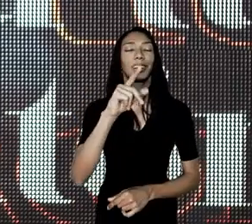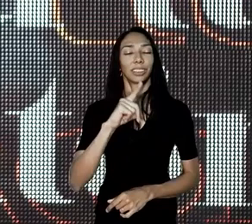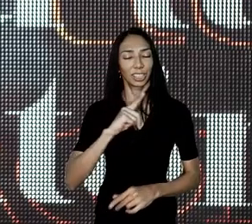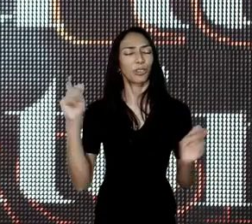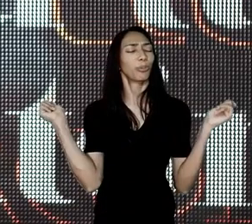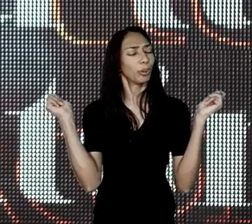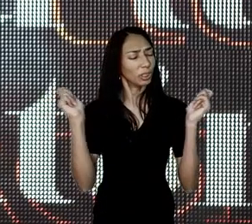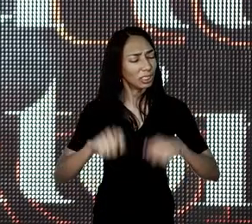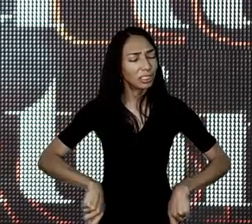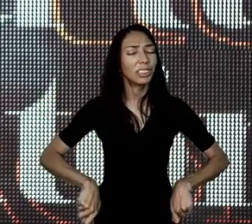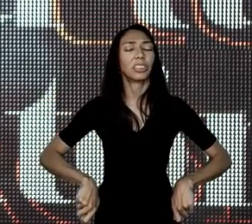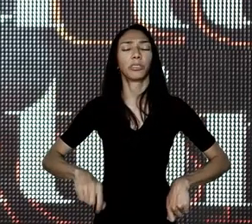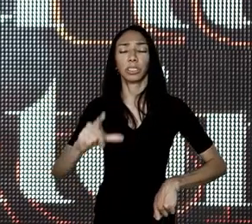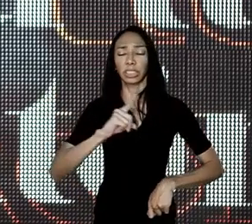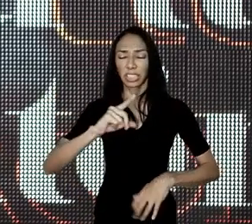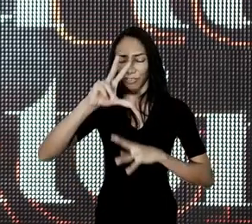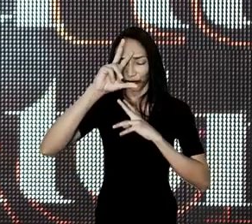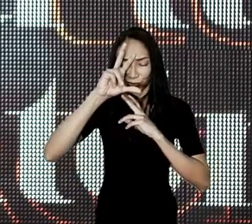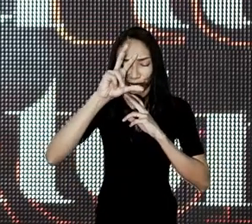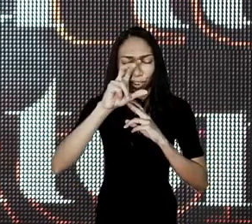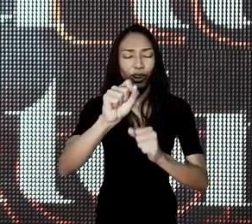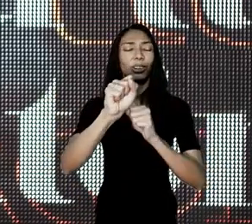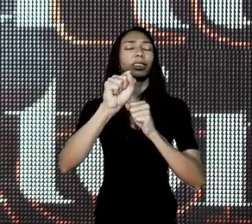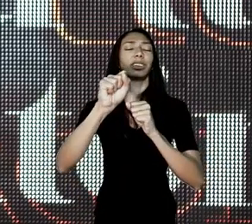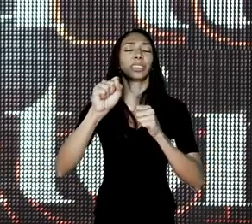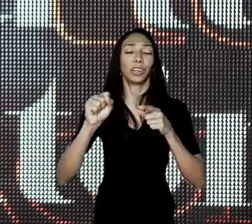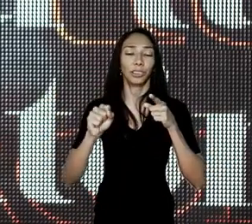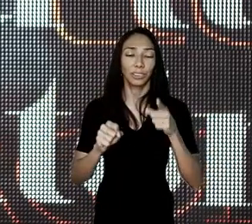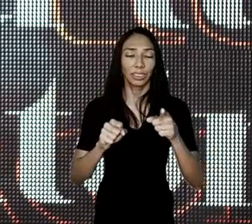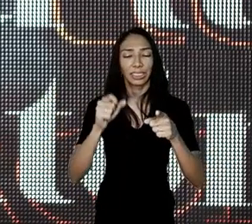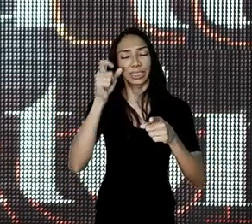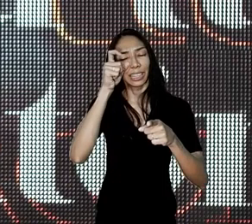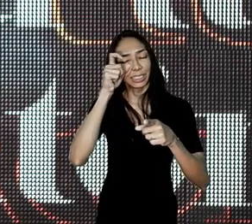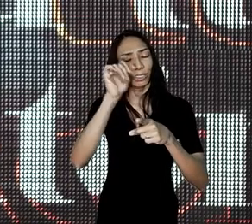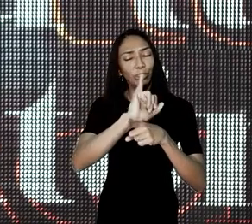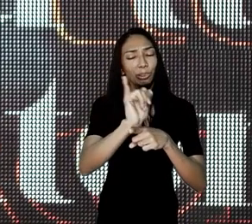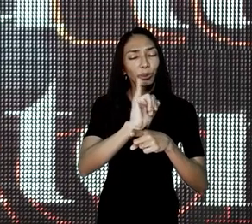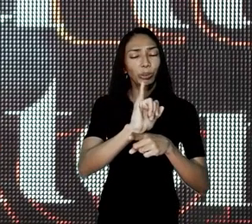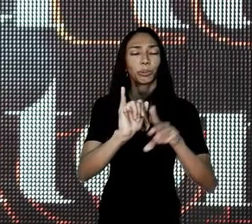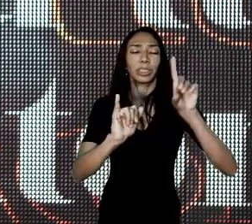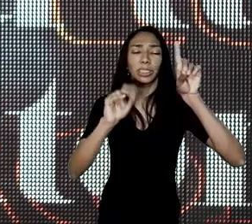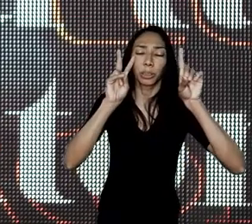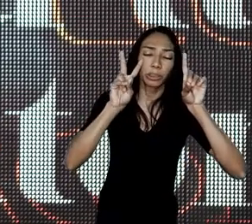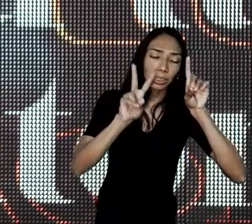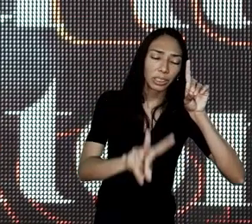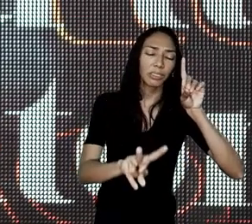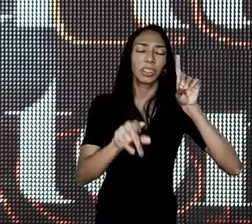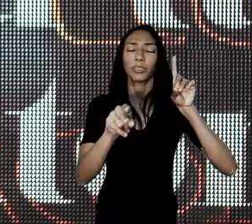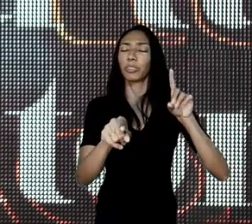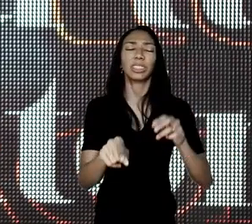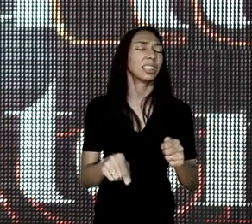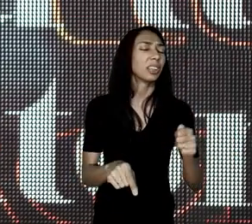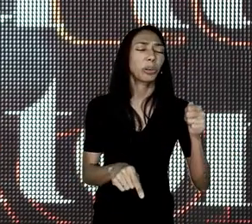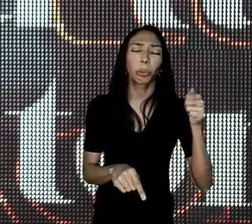possibilidade, enquanto houver fôlego, enquanto você estiver aí me assistindo, ei, me escuta, Deus olha para você e diz: não está